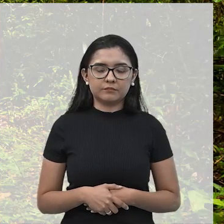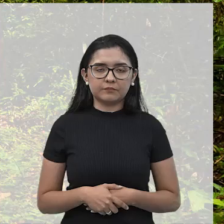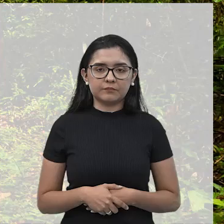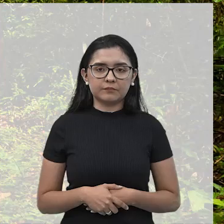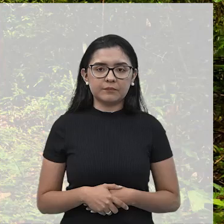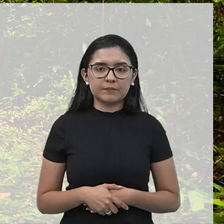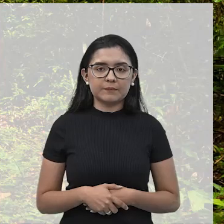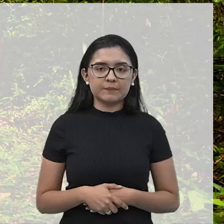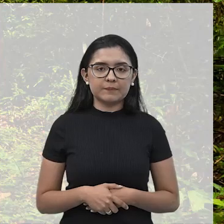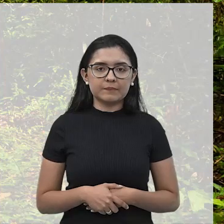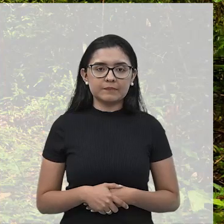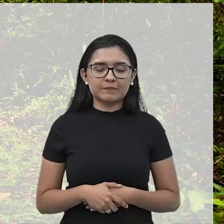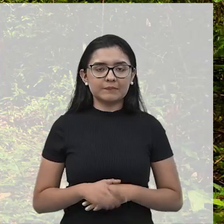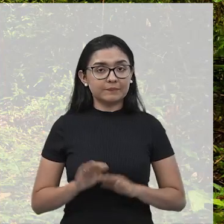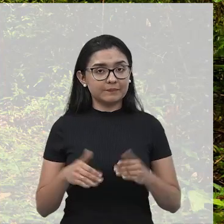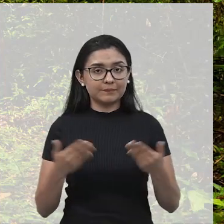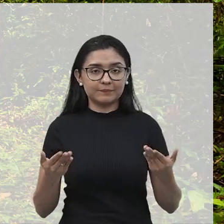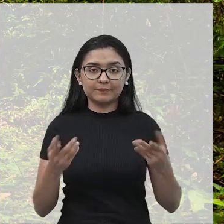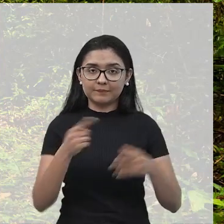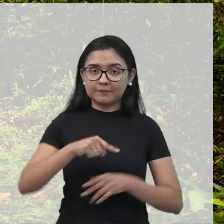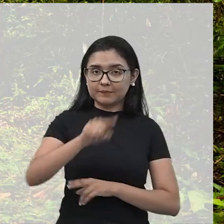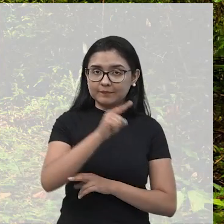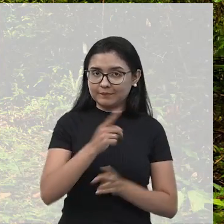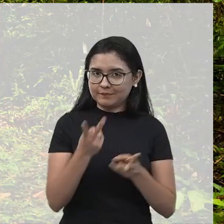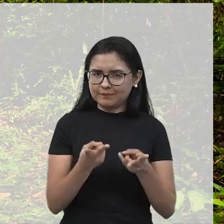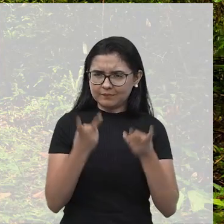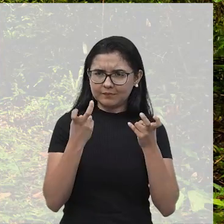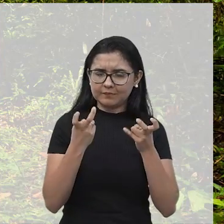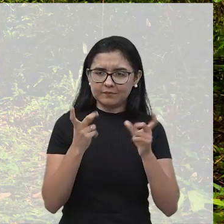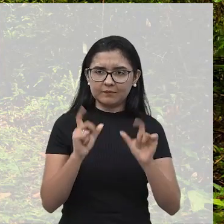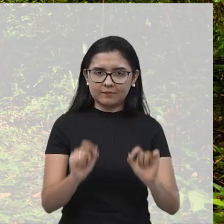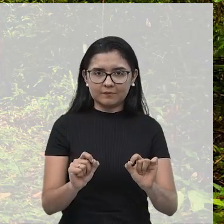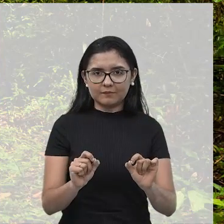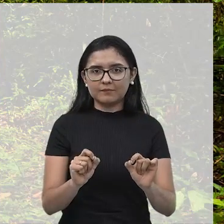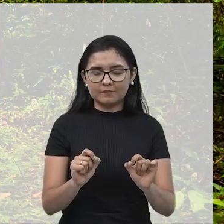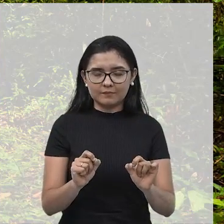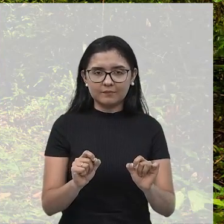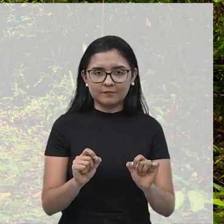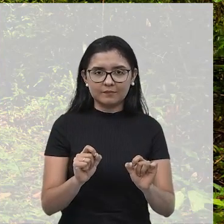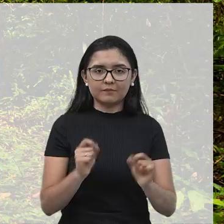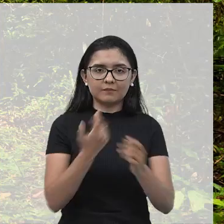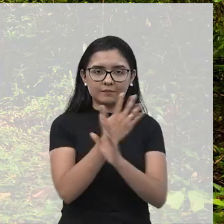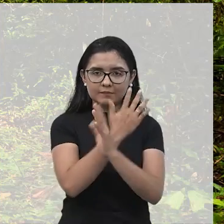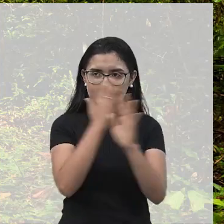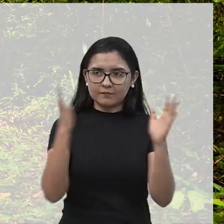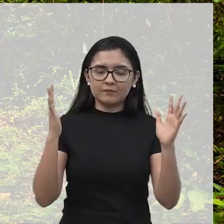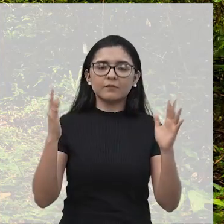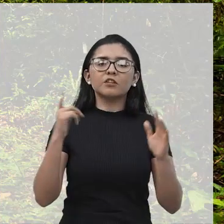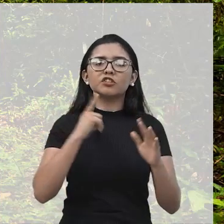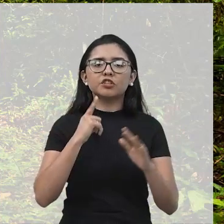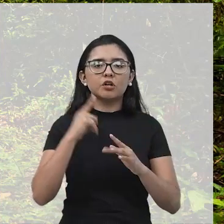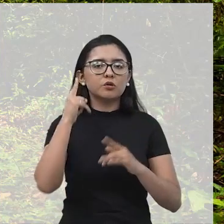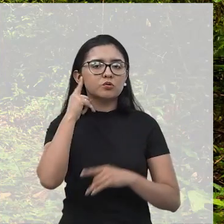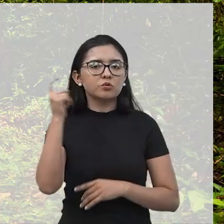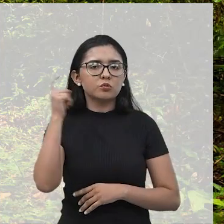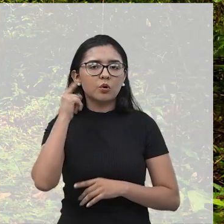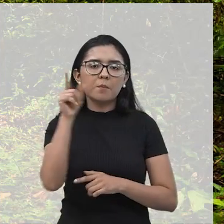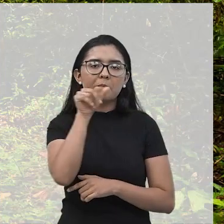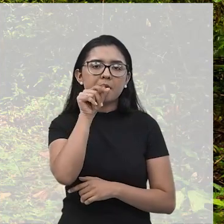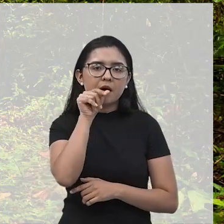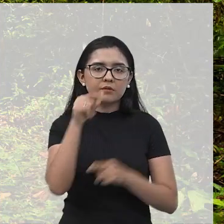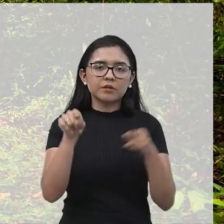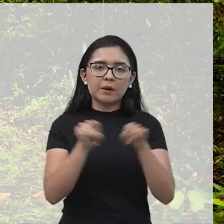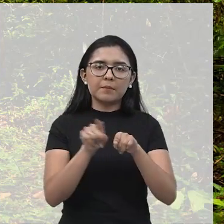Então, vocês conseguiram, além dos pássaros, vocês ouviram ali um barulho de água, de cachoeira. Então, parece assim